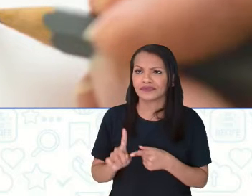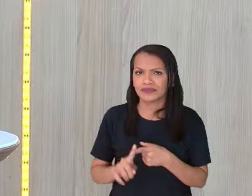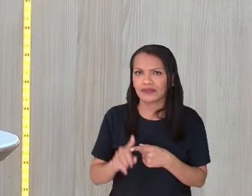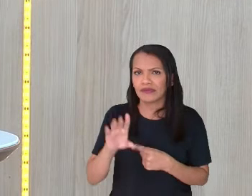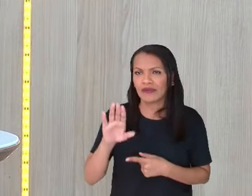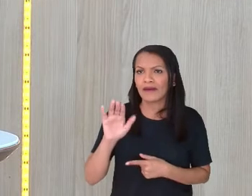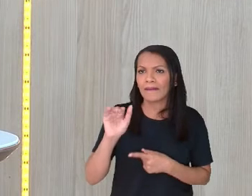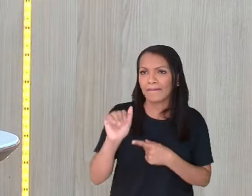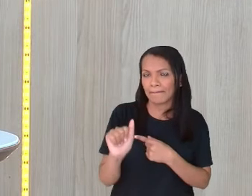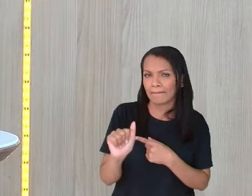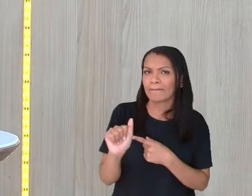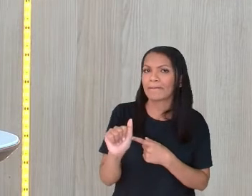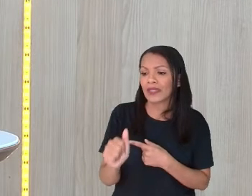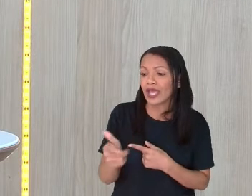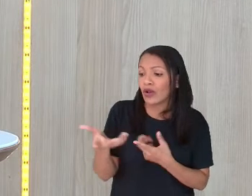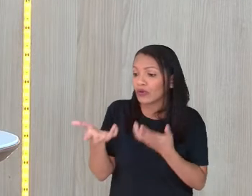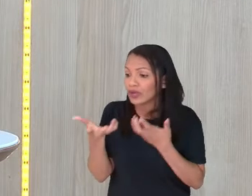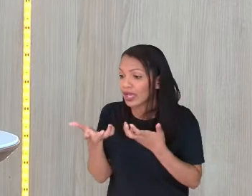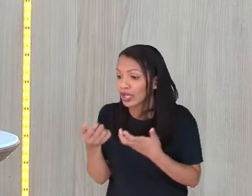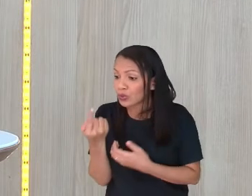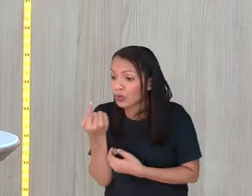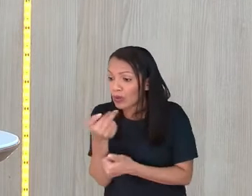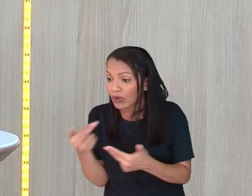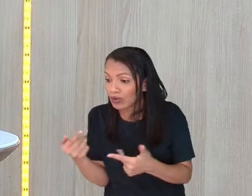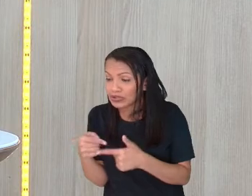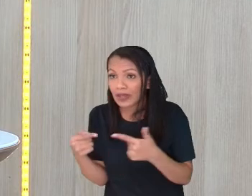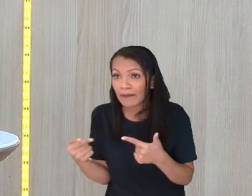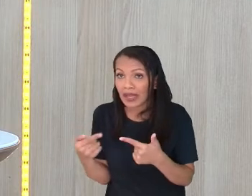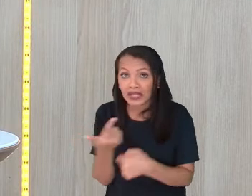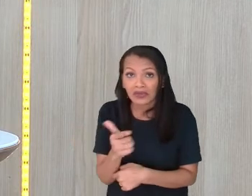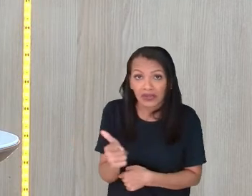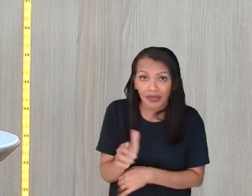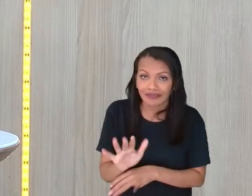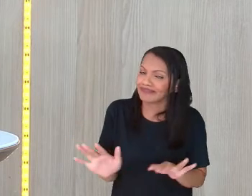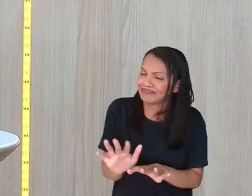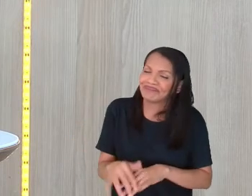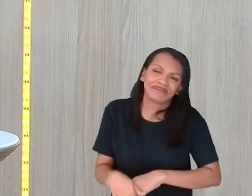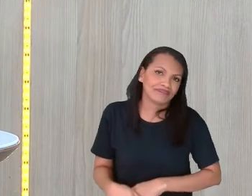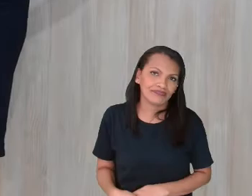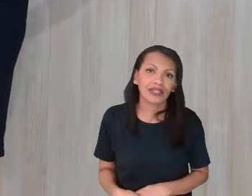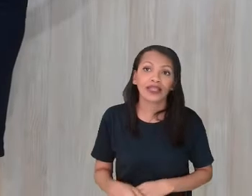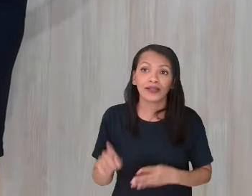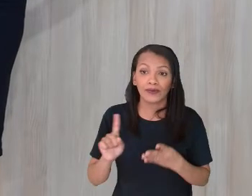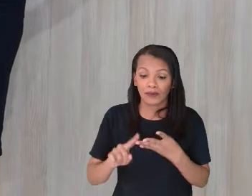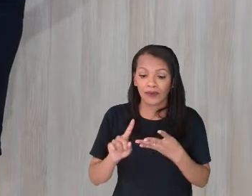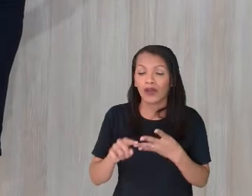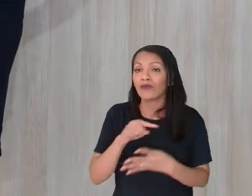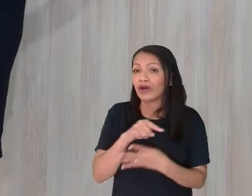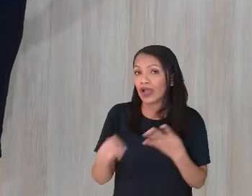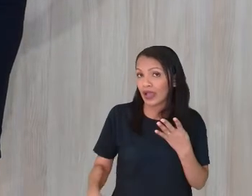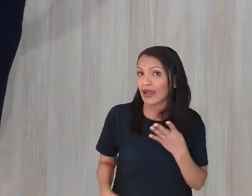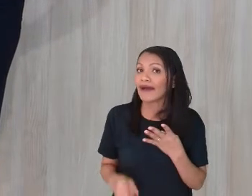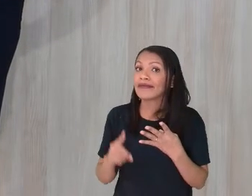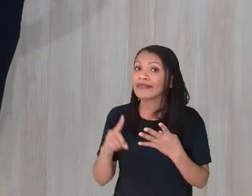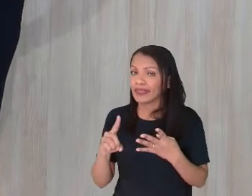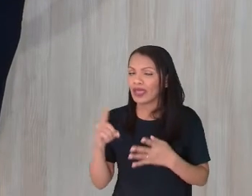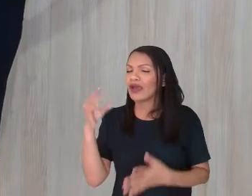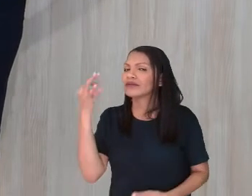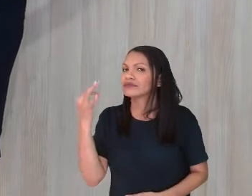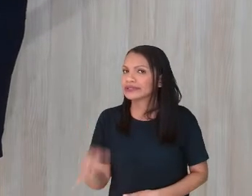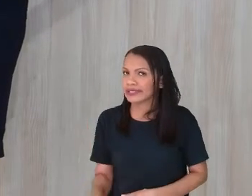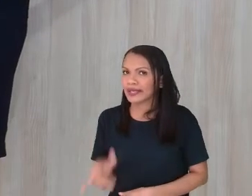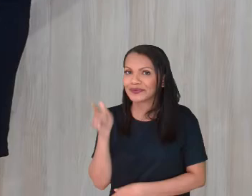o desprezo e o desdém, desejo. né? Exatamente. Então, aqui a gente tem a letra D como a letra correta. E ao comparar